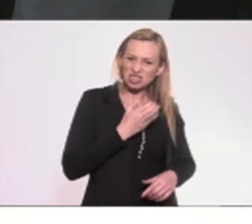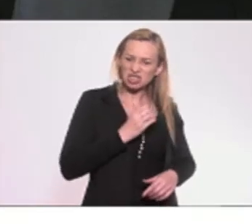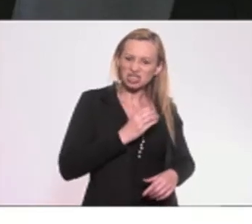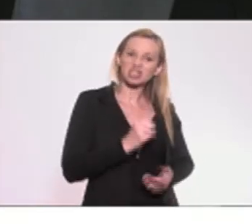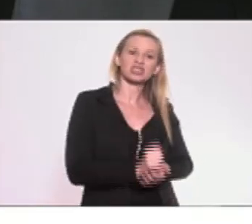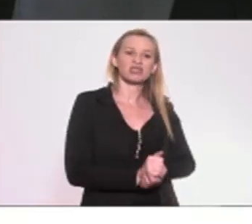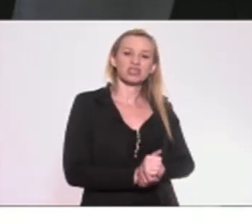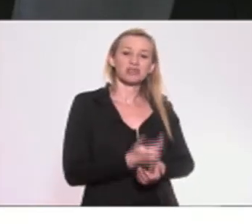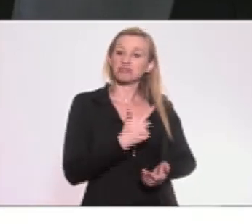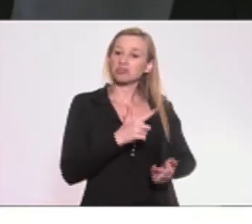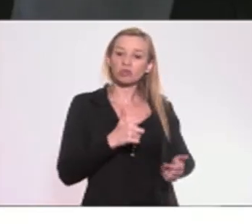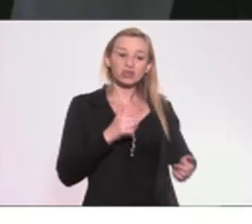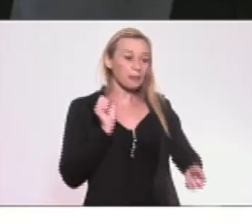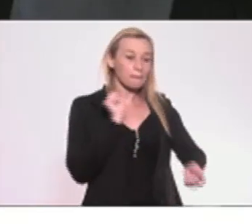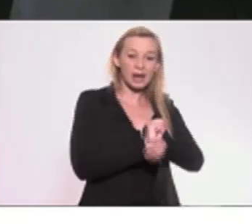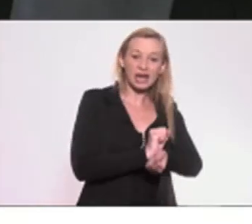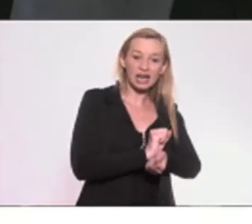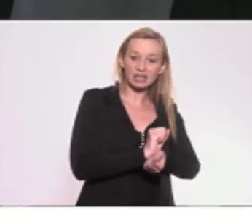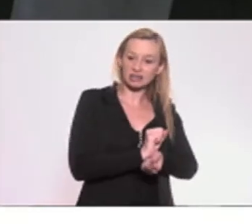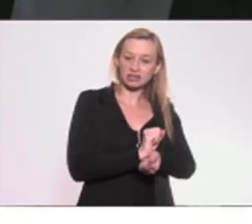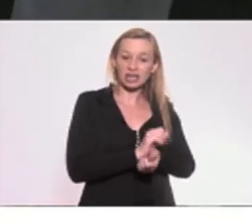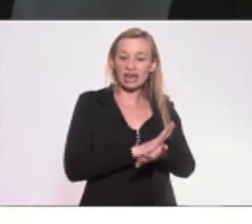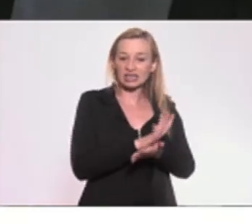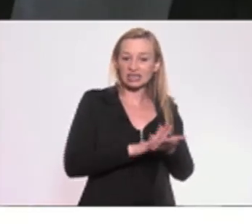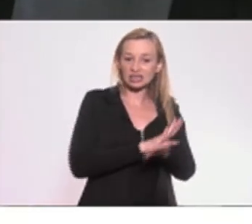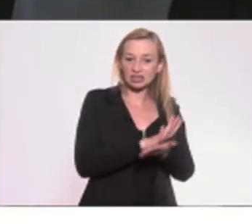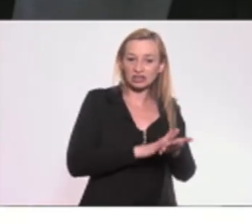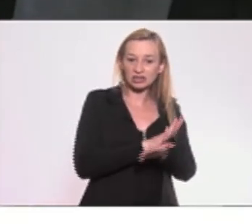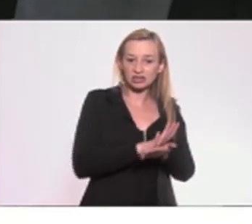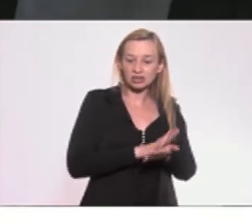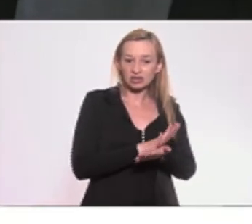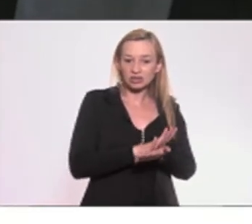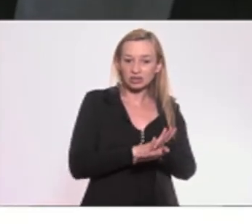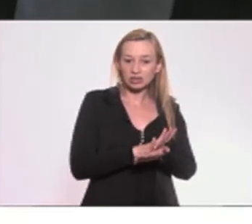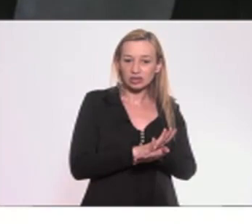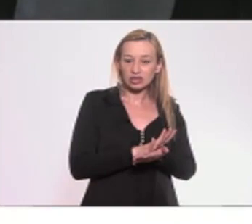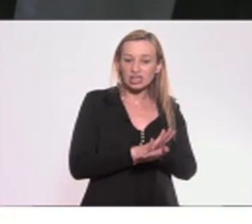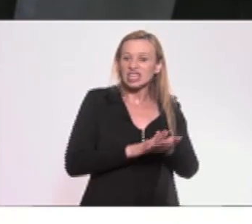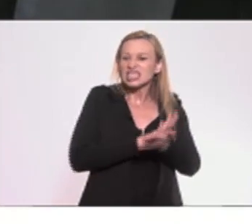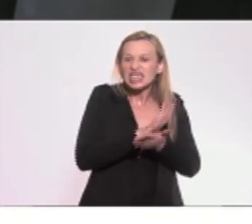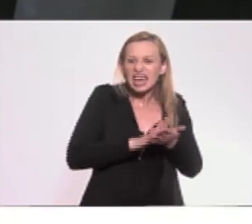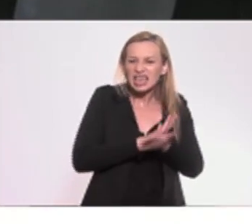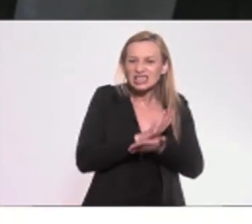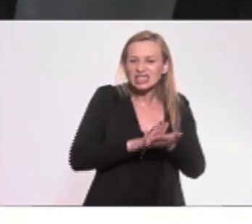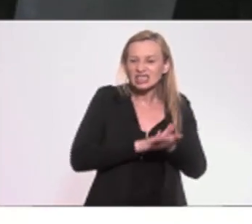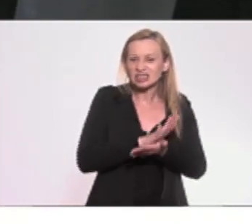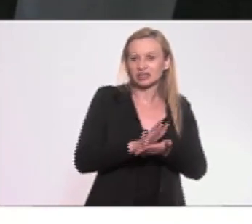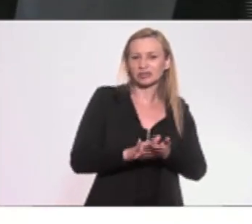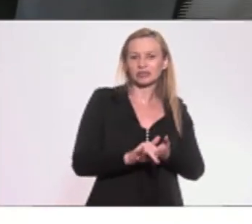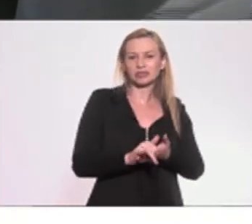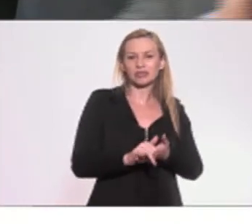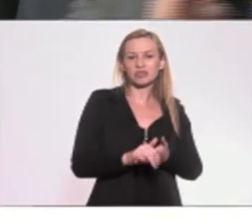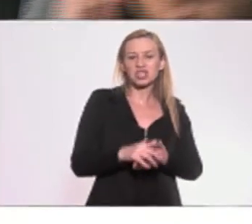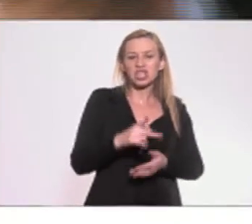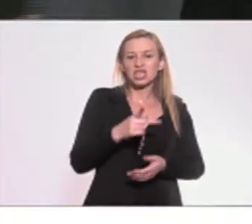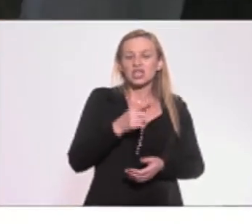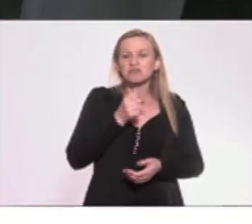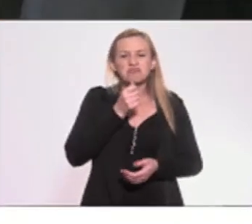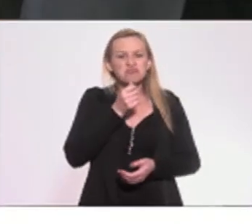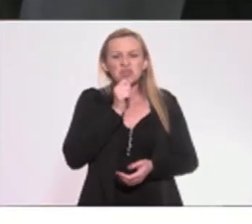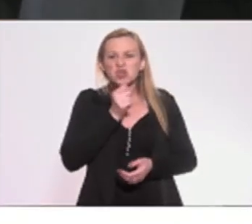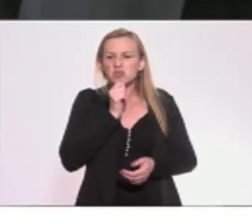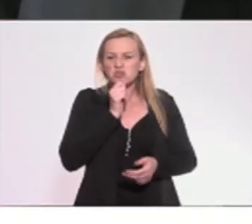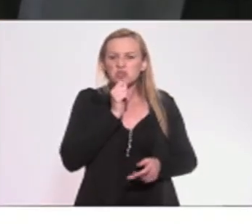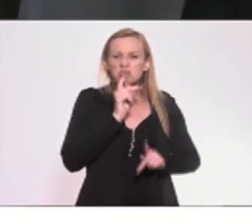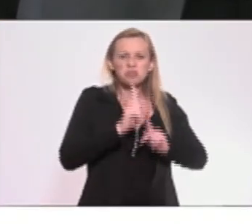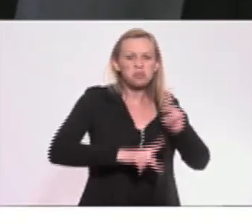Nem a guarda do Palatino, nem a ronda noturna da cidade, nem os temores do